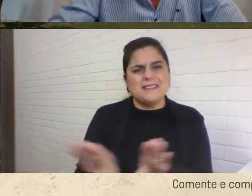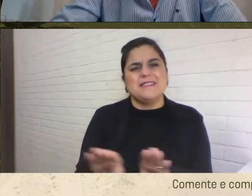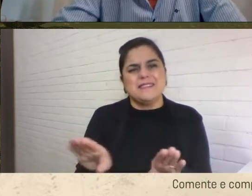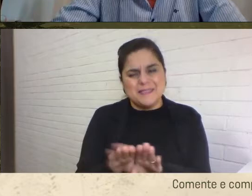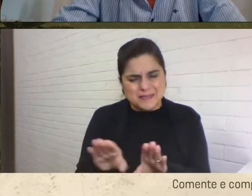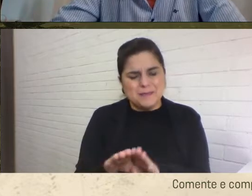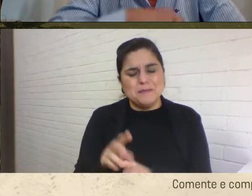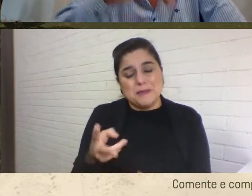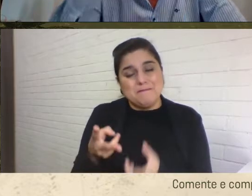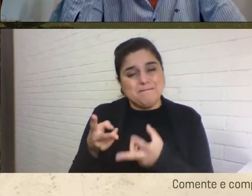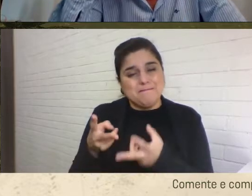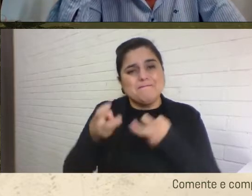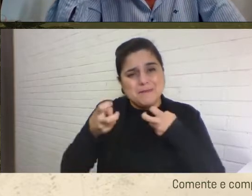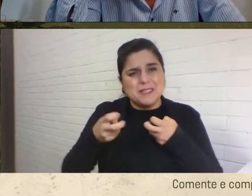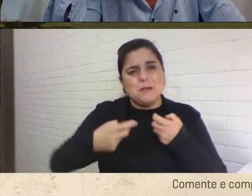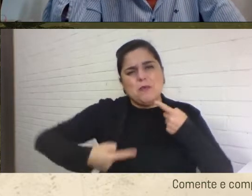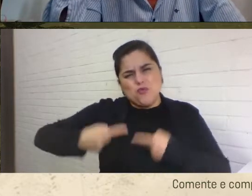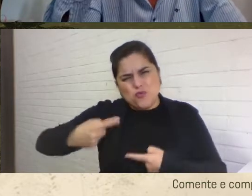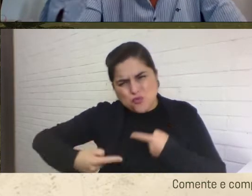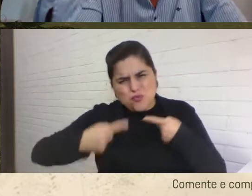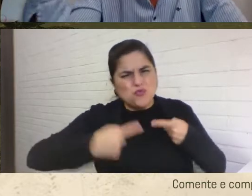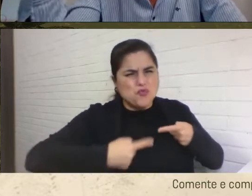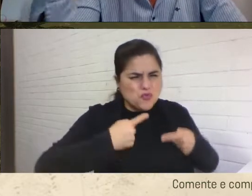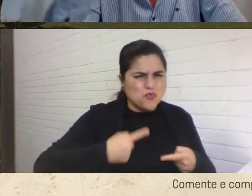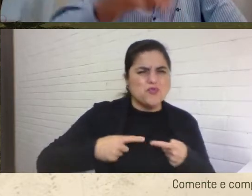enfim, enormes discussões em torno desta questão.